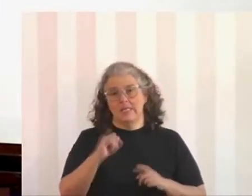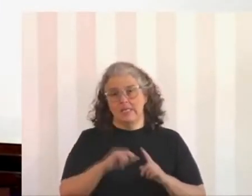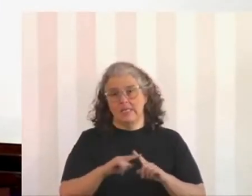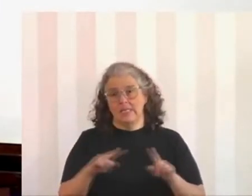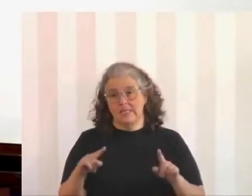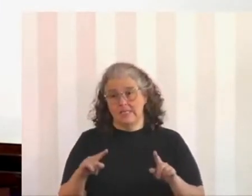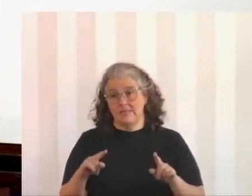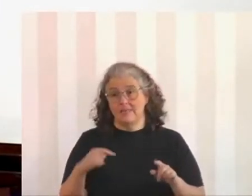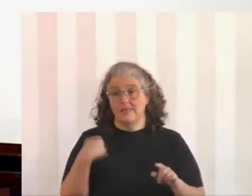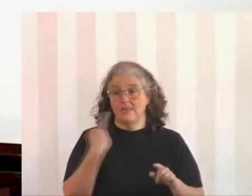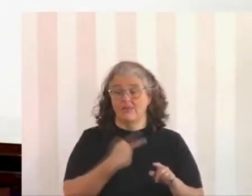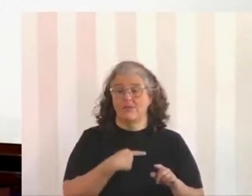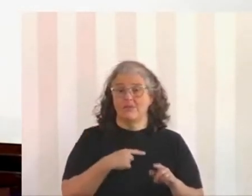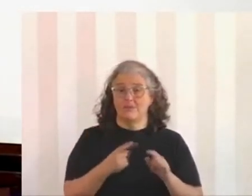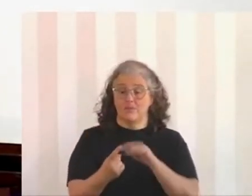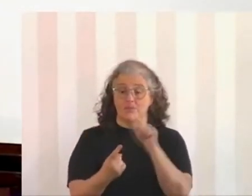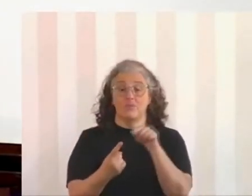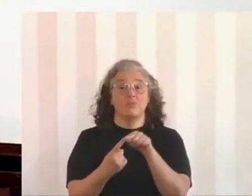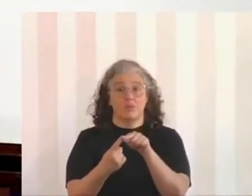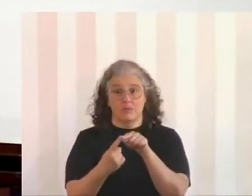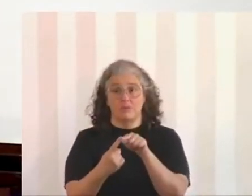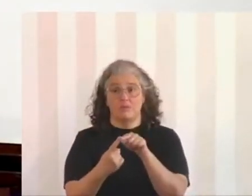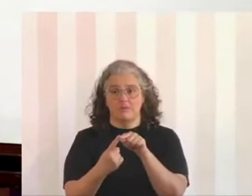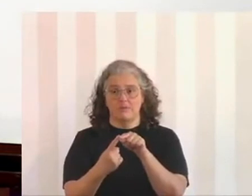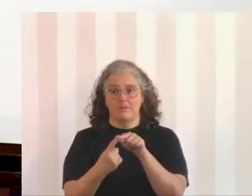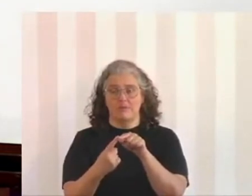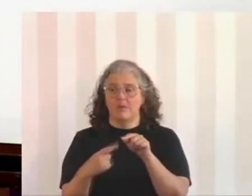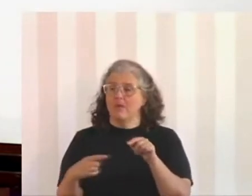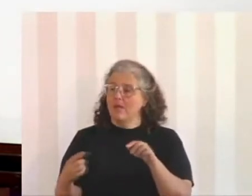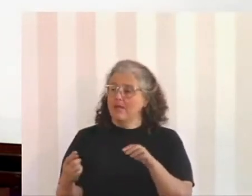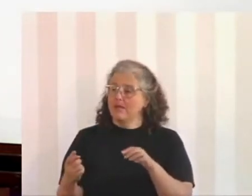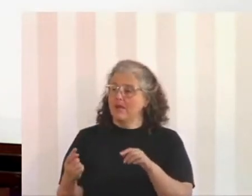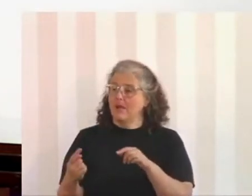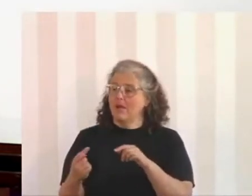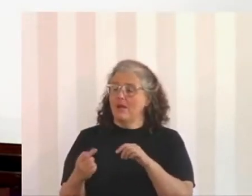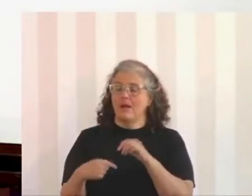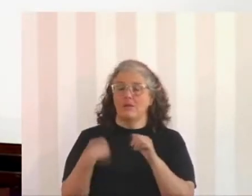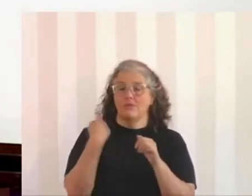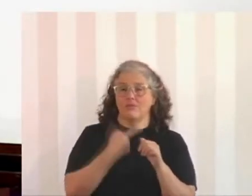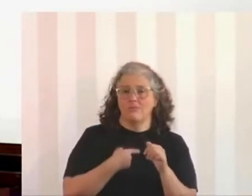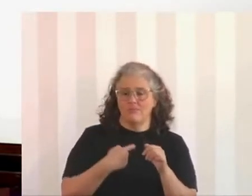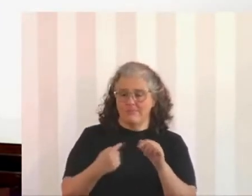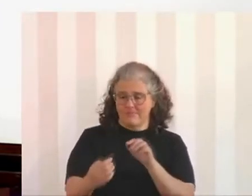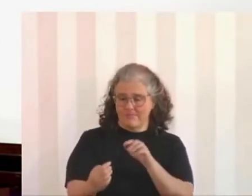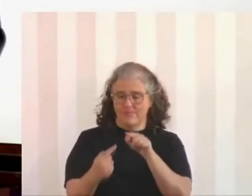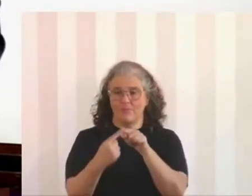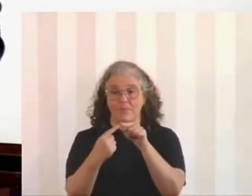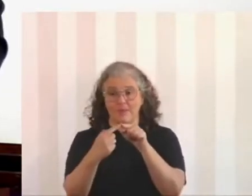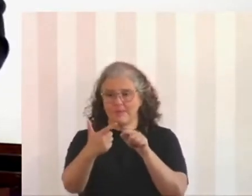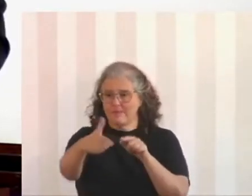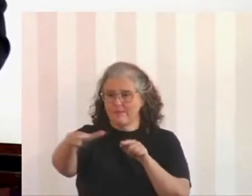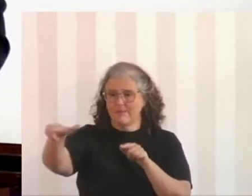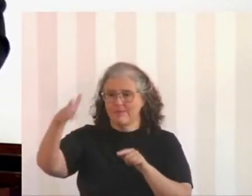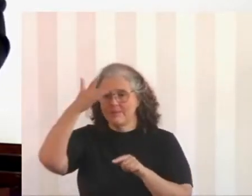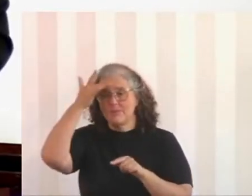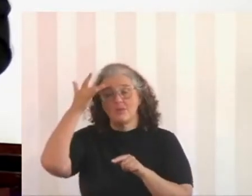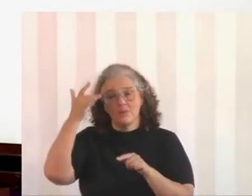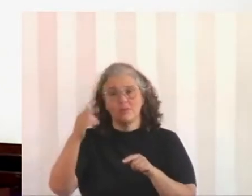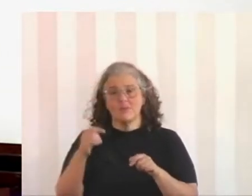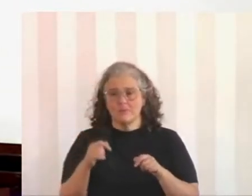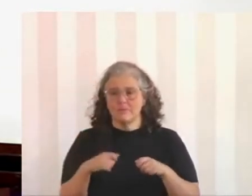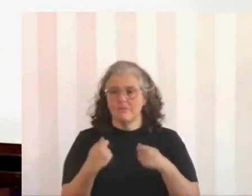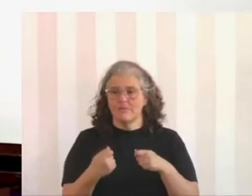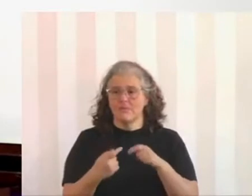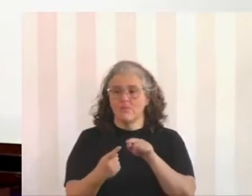um propósito, a afinidade que nós devemos ter com o nosso irmão é o quê? Uma afinidade propositiva.